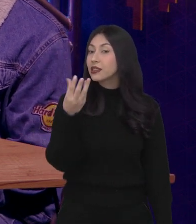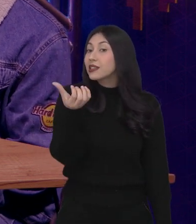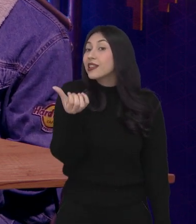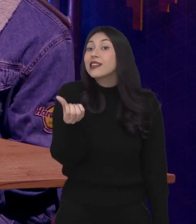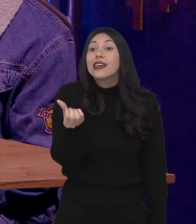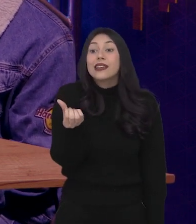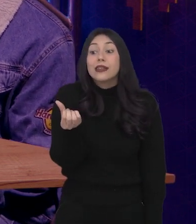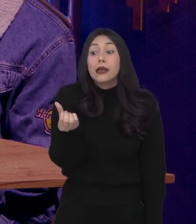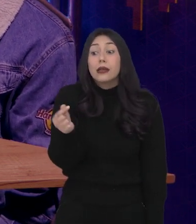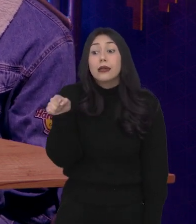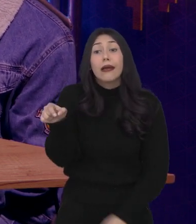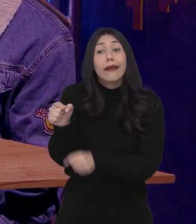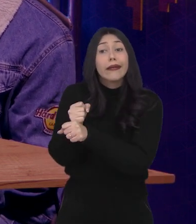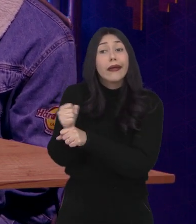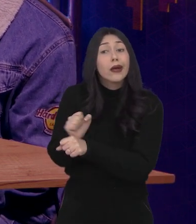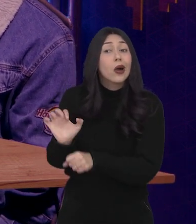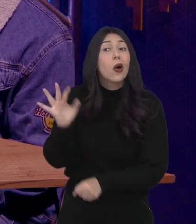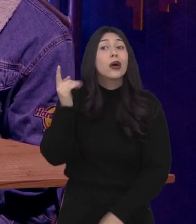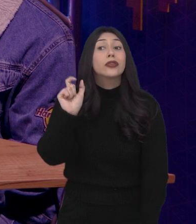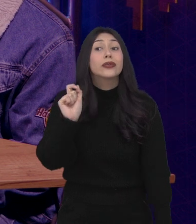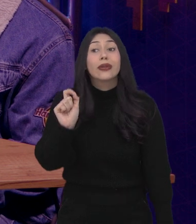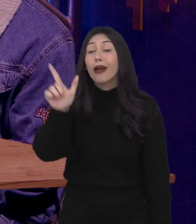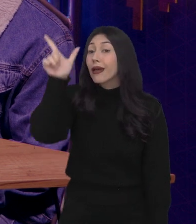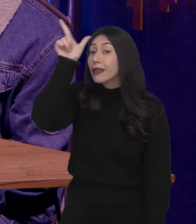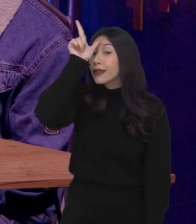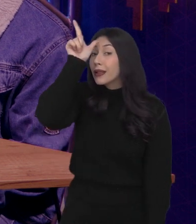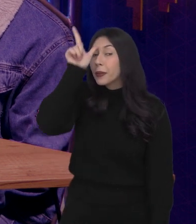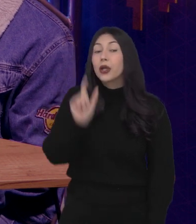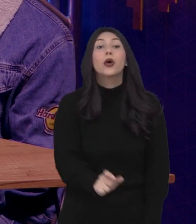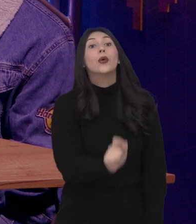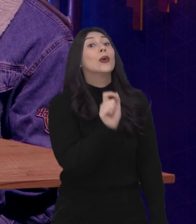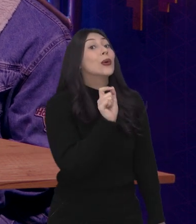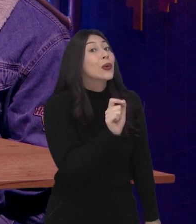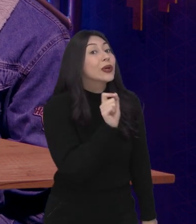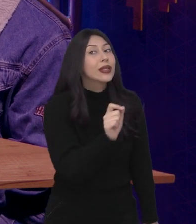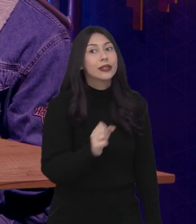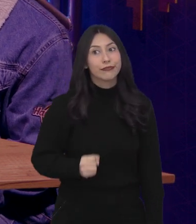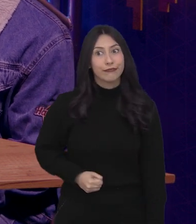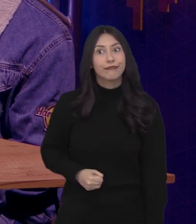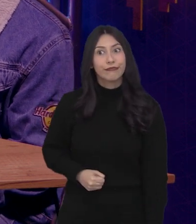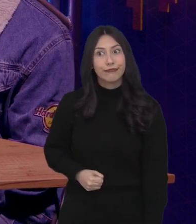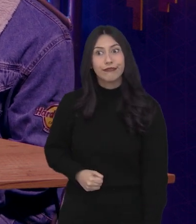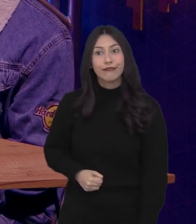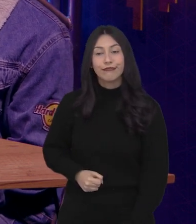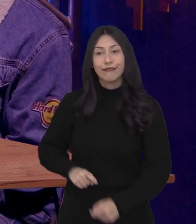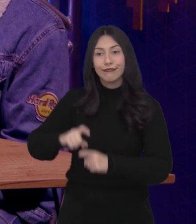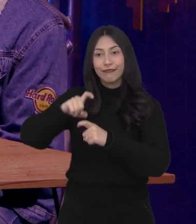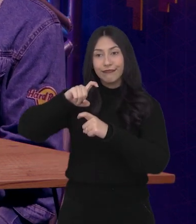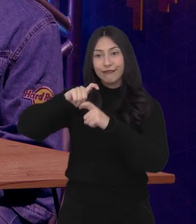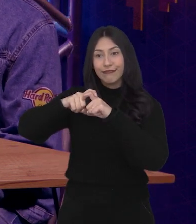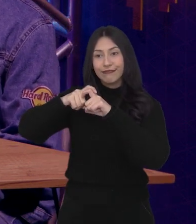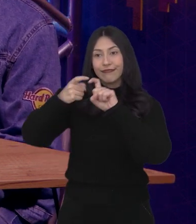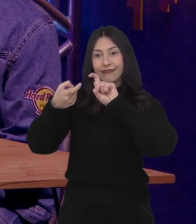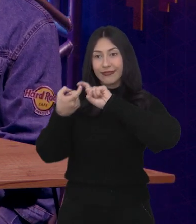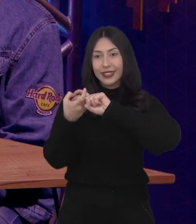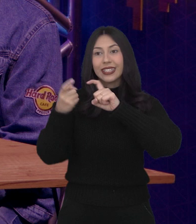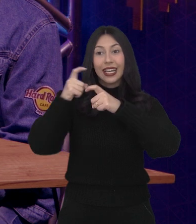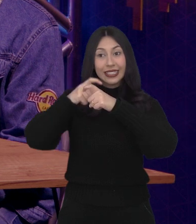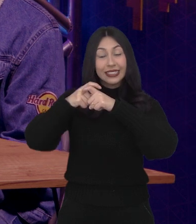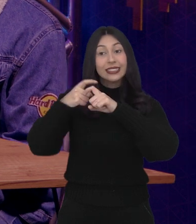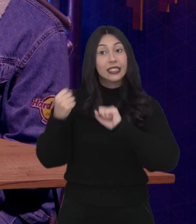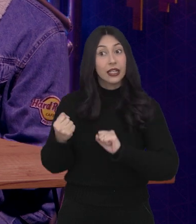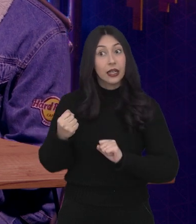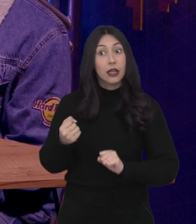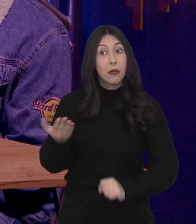1936. E o que que tinha em 1936 na Alemanha? O que que tinha? O regime nazista. Hitler estava no